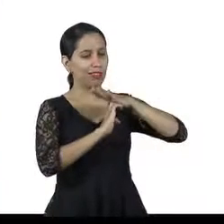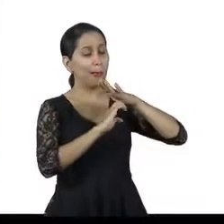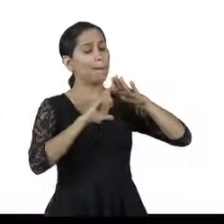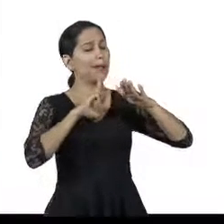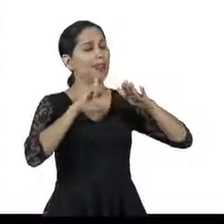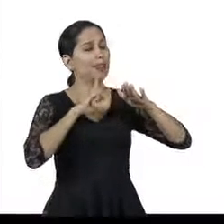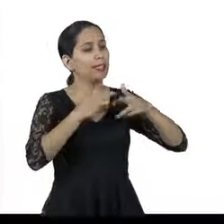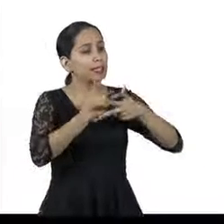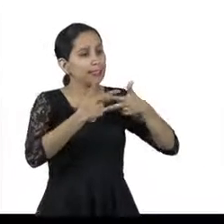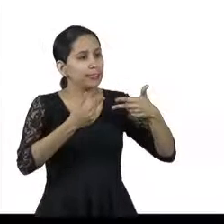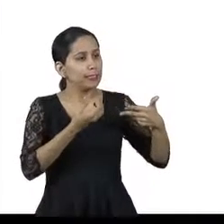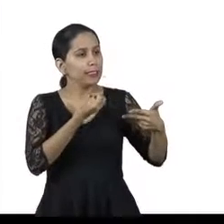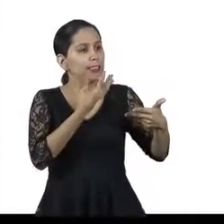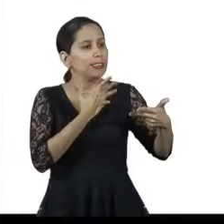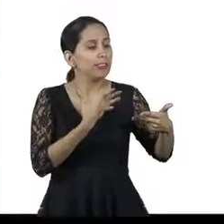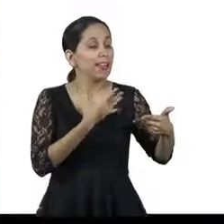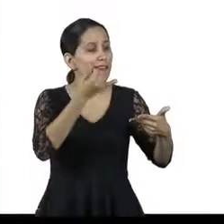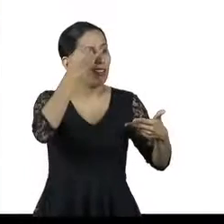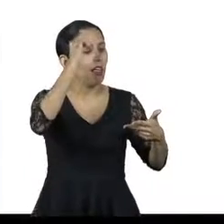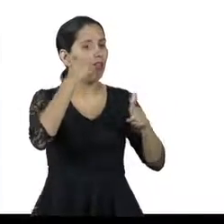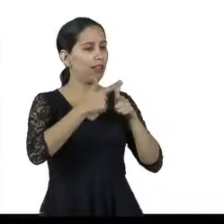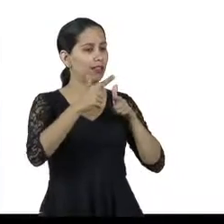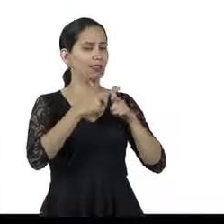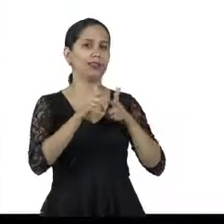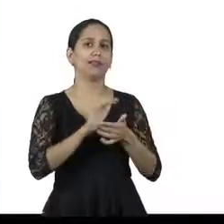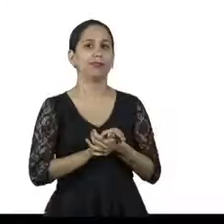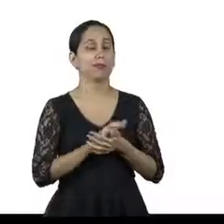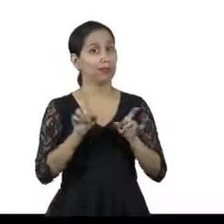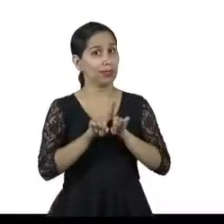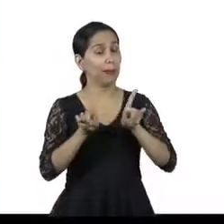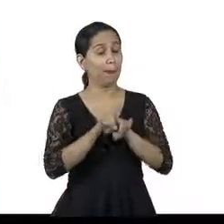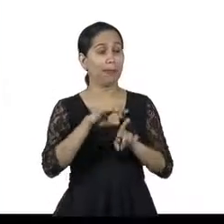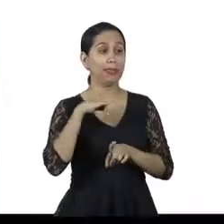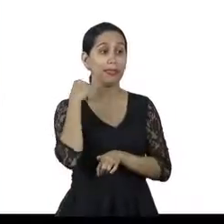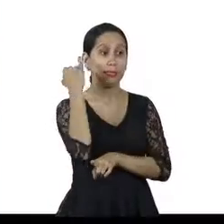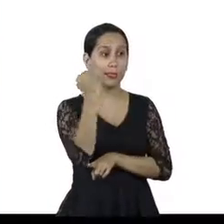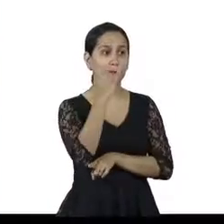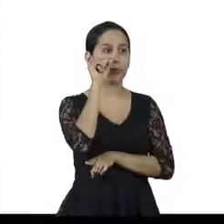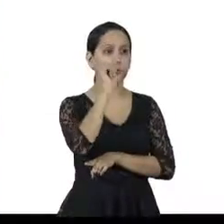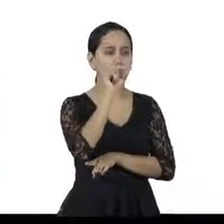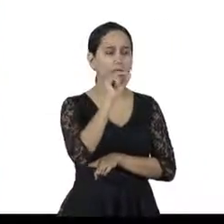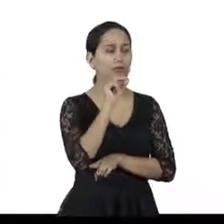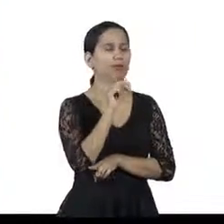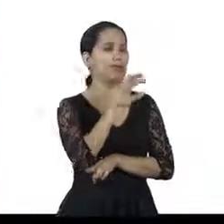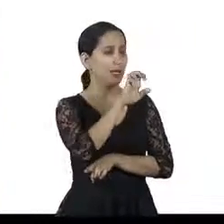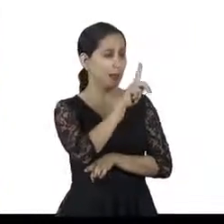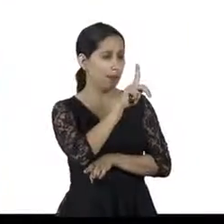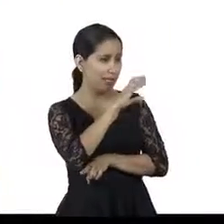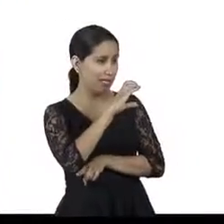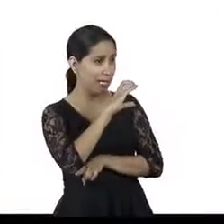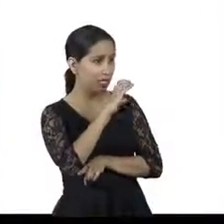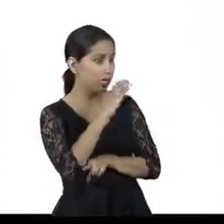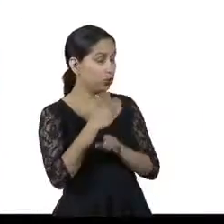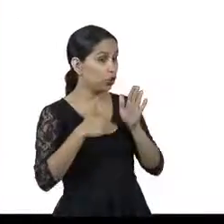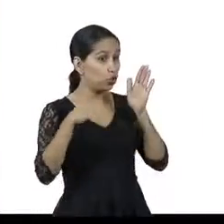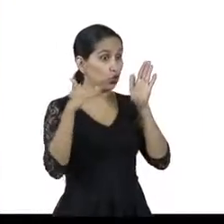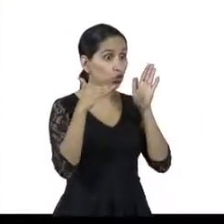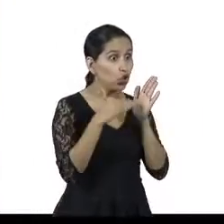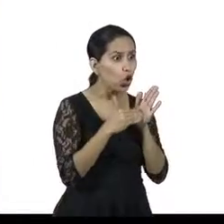para o trabalhador desse setor. O que é muito importante é que todos os EPCs instalados nesse setor de